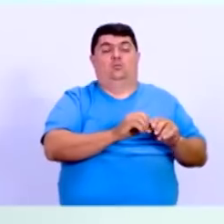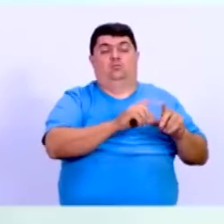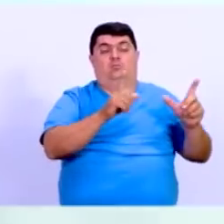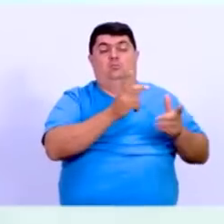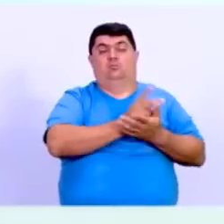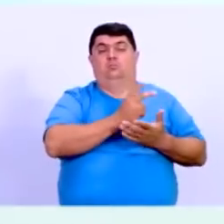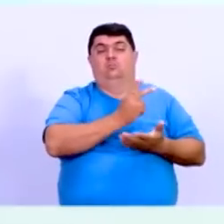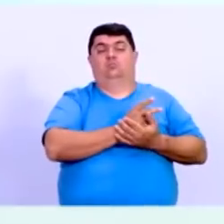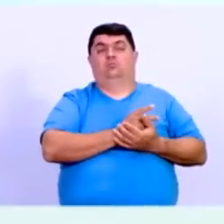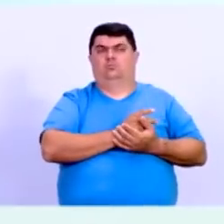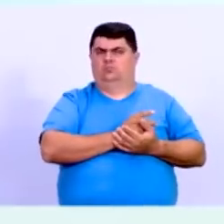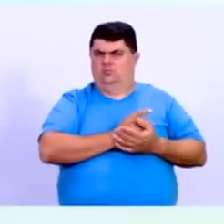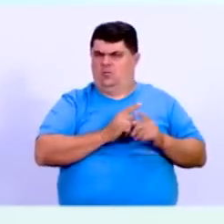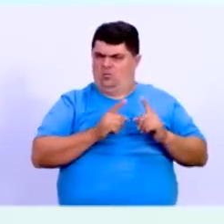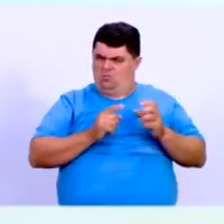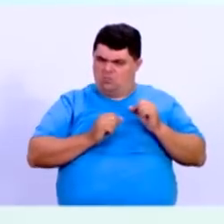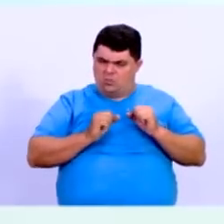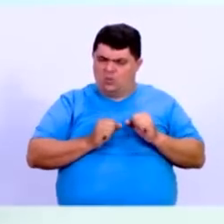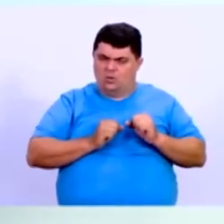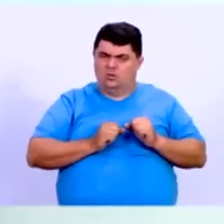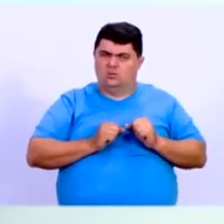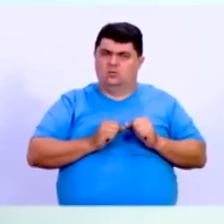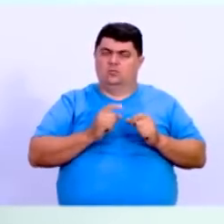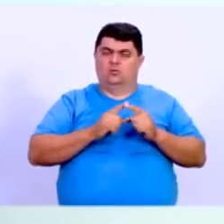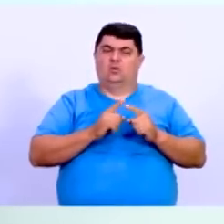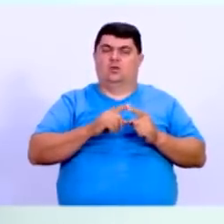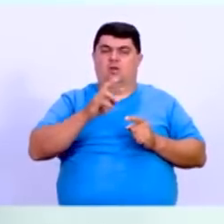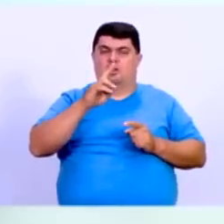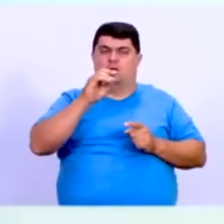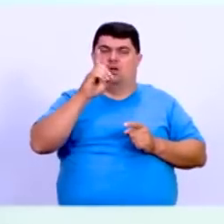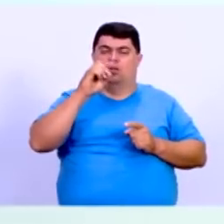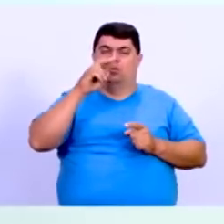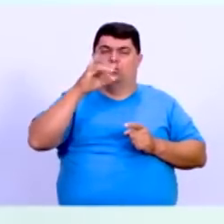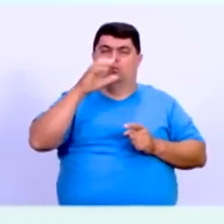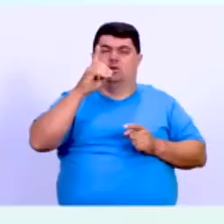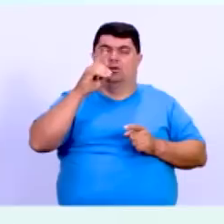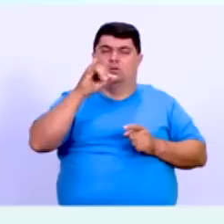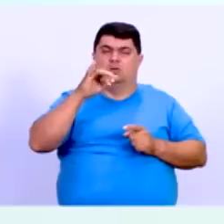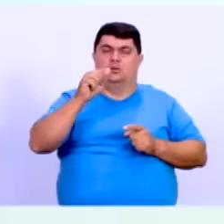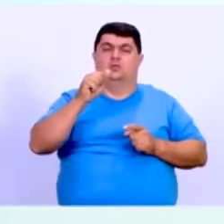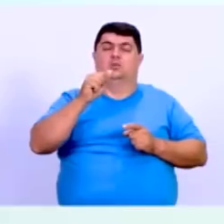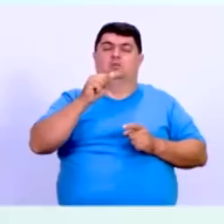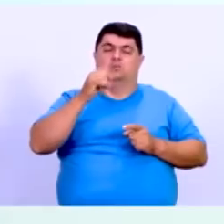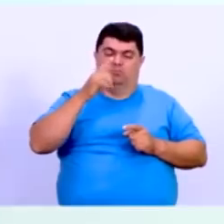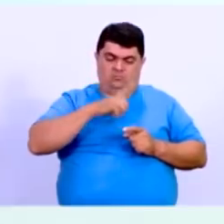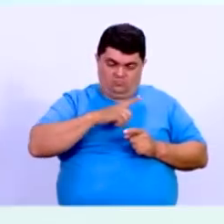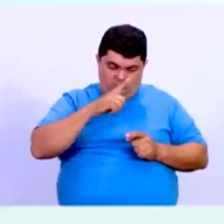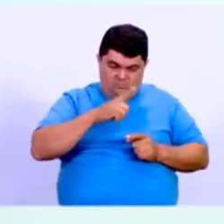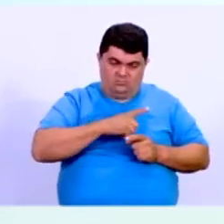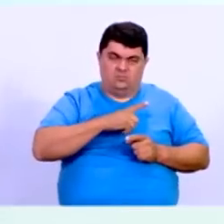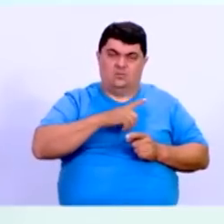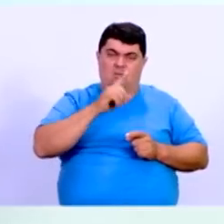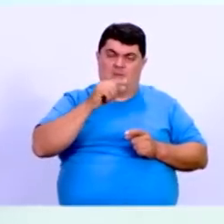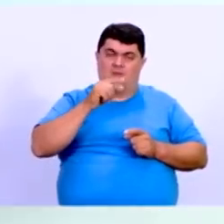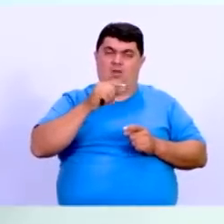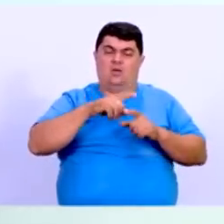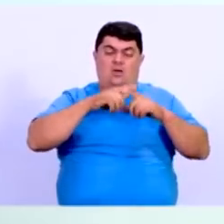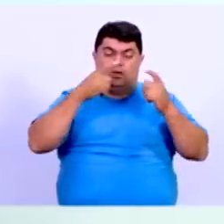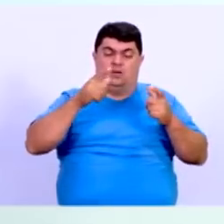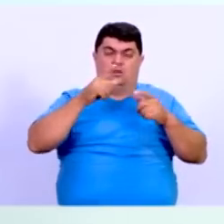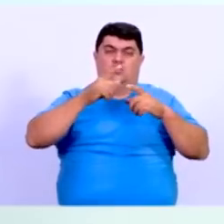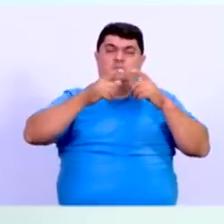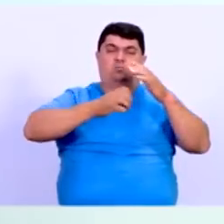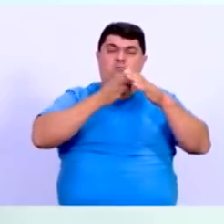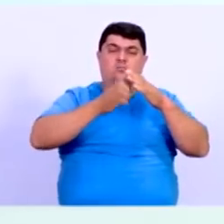tá? Professor, isso é possível? É, graças ao sistema de redundância. Ah, professor, isso não existe. Existe, pessoal, tá? É assim que as grandes empresas